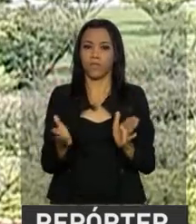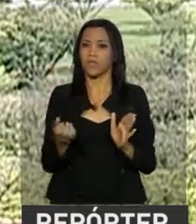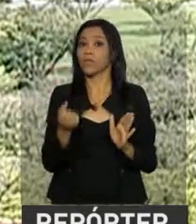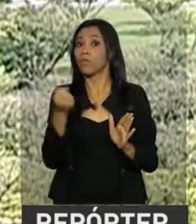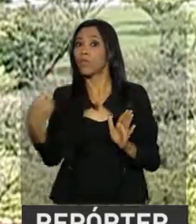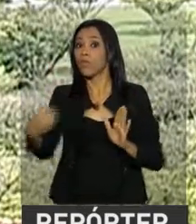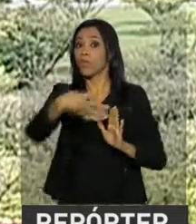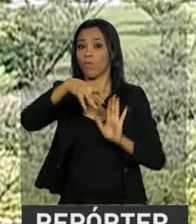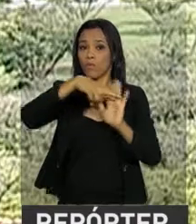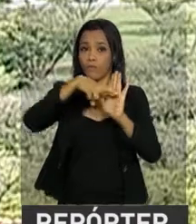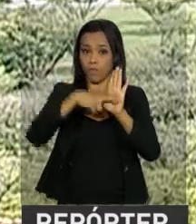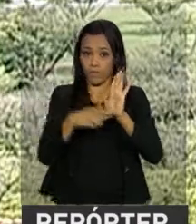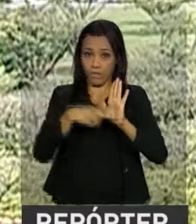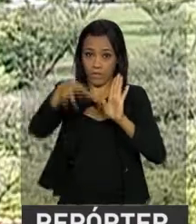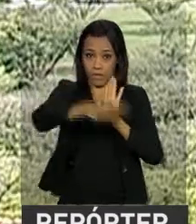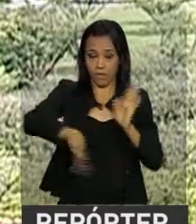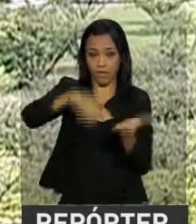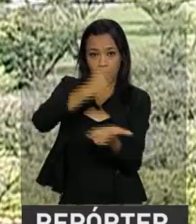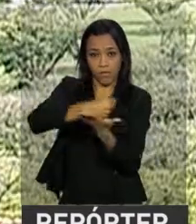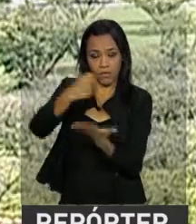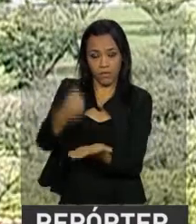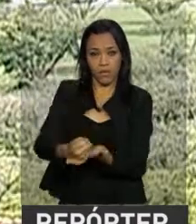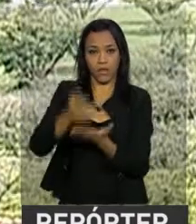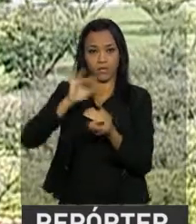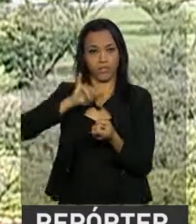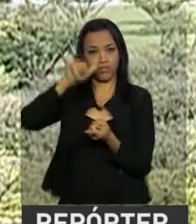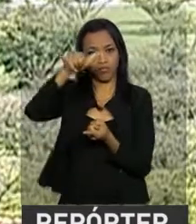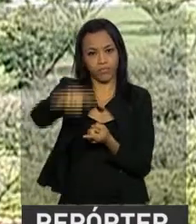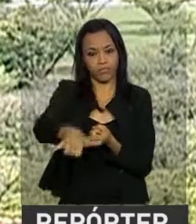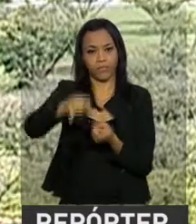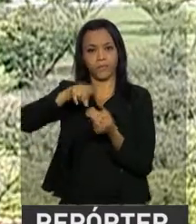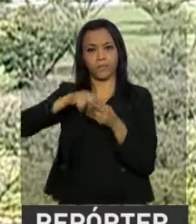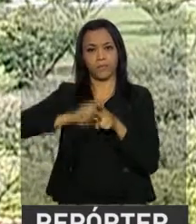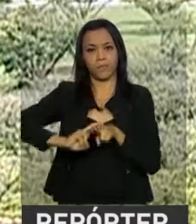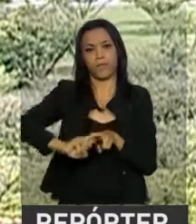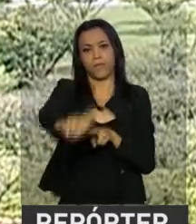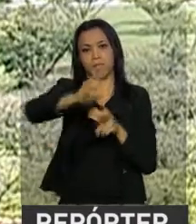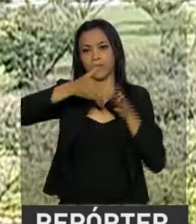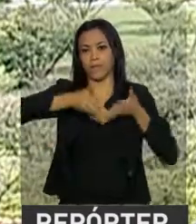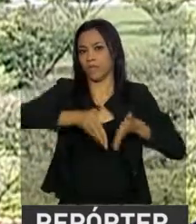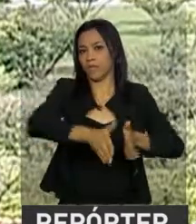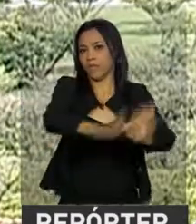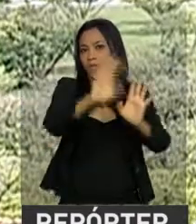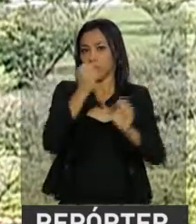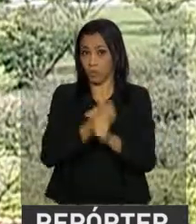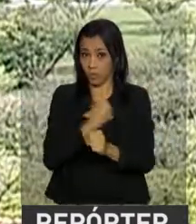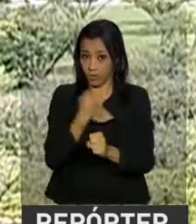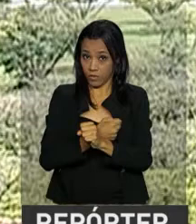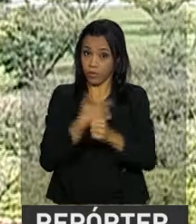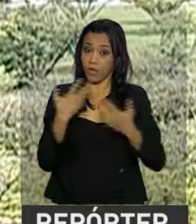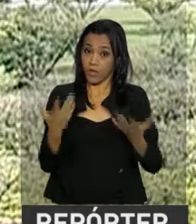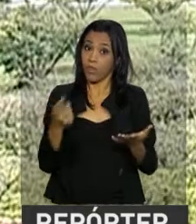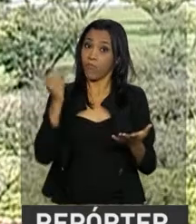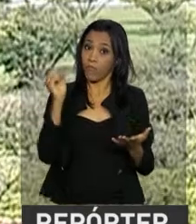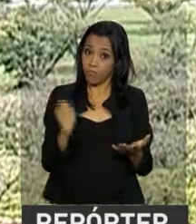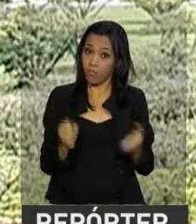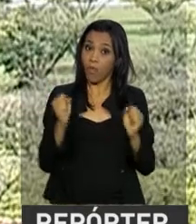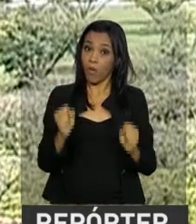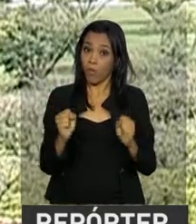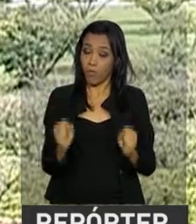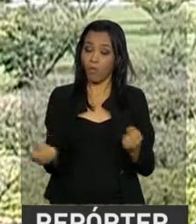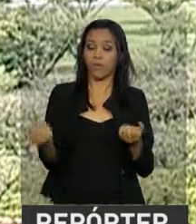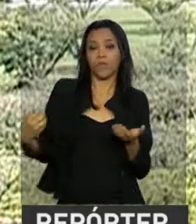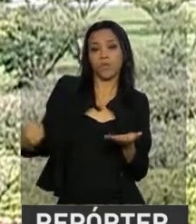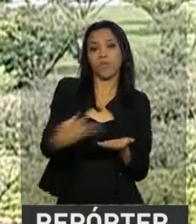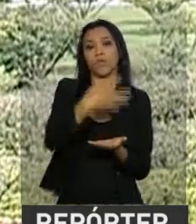novas regras para contratos de rodovias, aeroportos e ferrovias, por exemplo, que poderão ser renovados e também